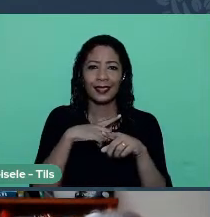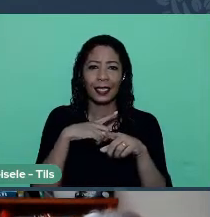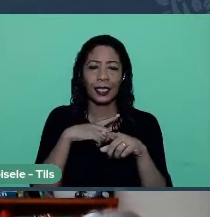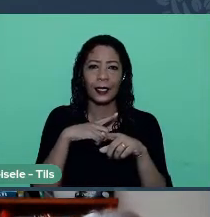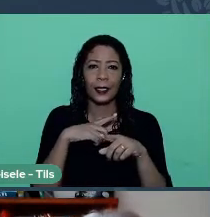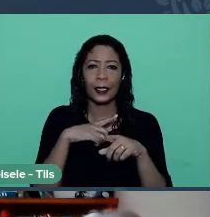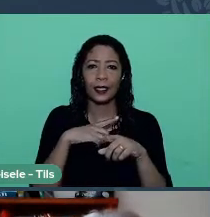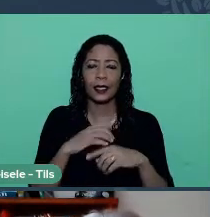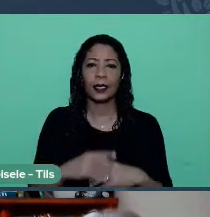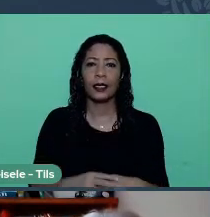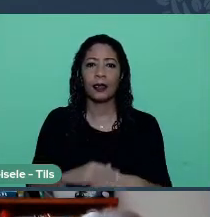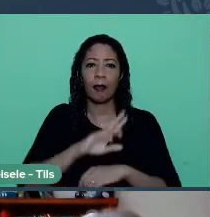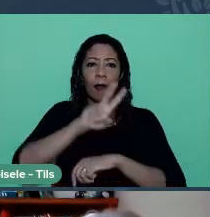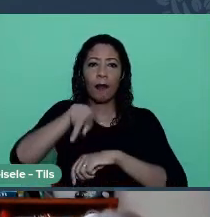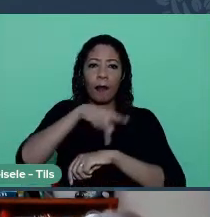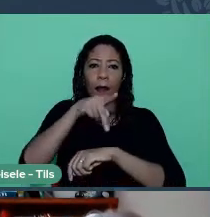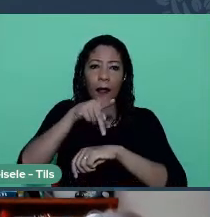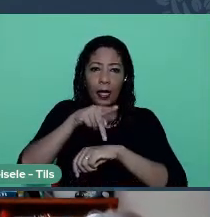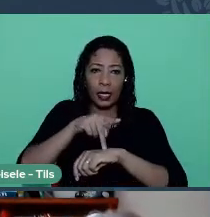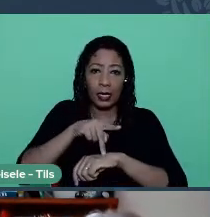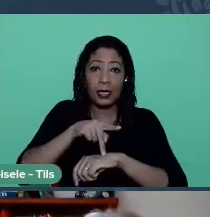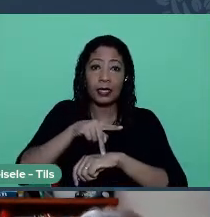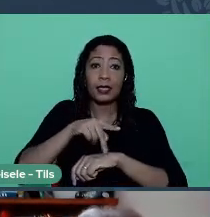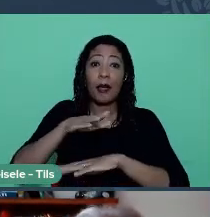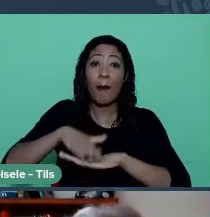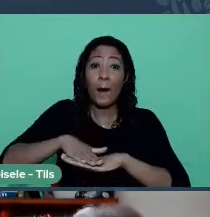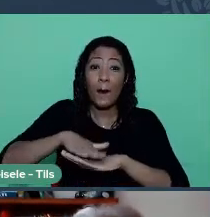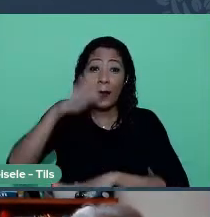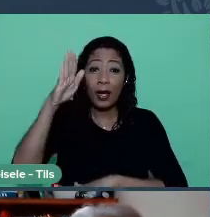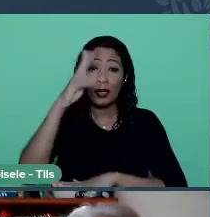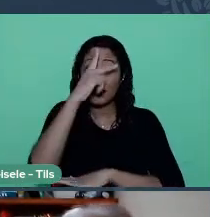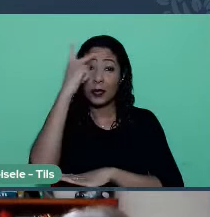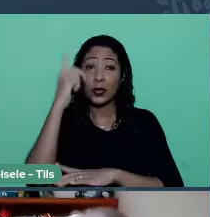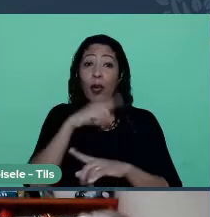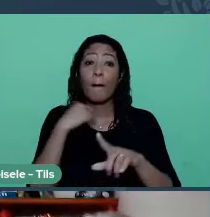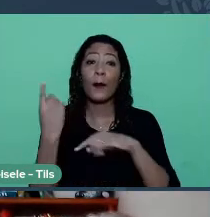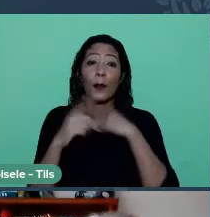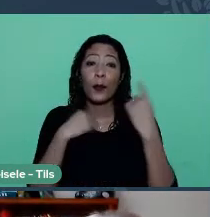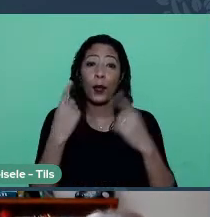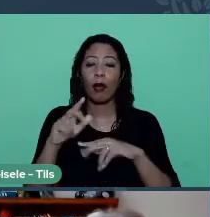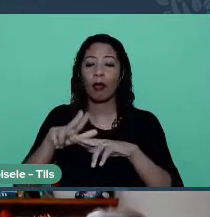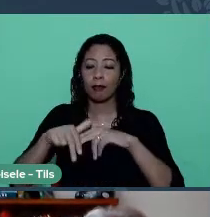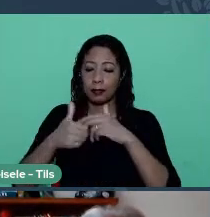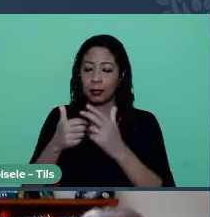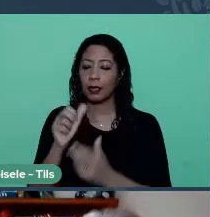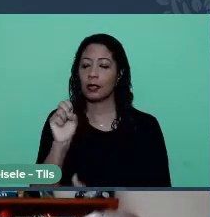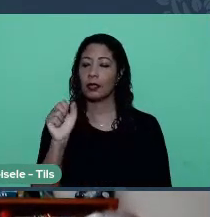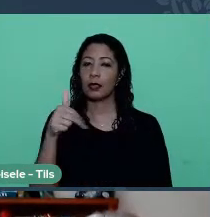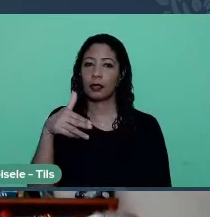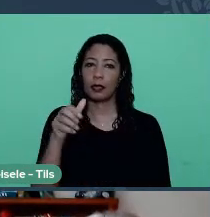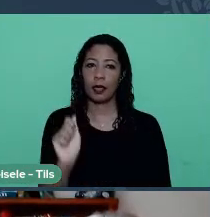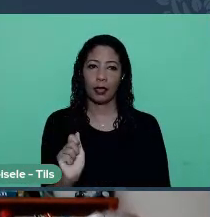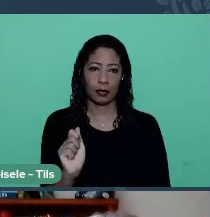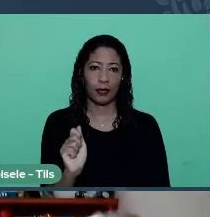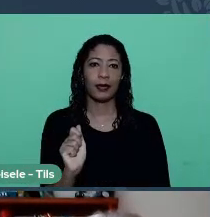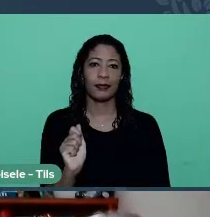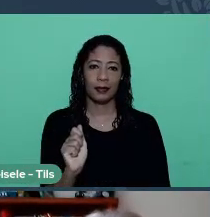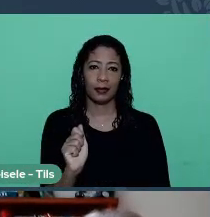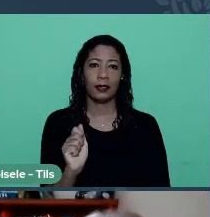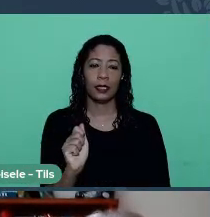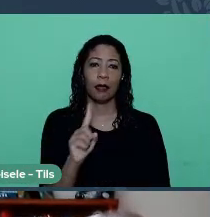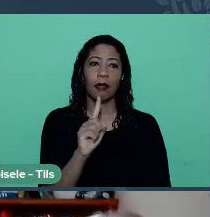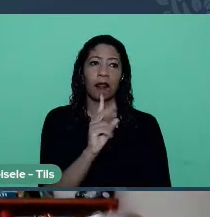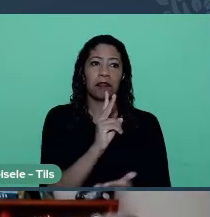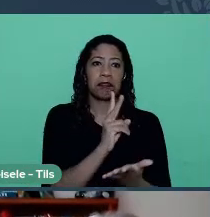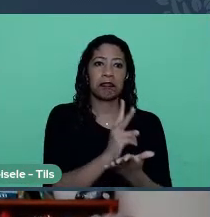estão aqueles países que mais matam por asma. Então, nem sempre aquele que tem maior frequência tem maior mortalidade por asma.